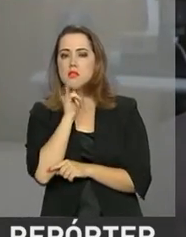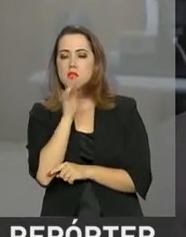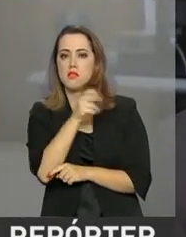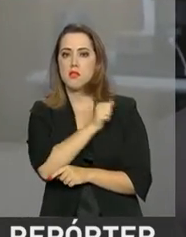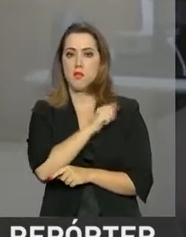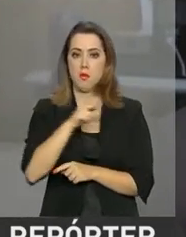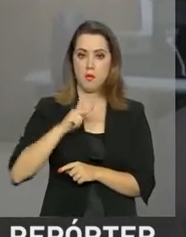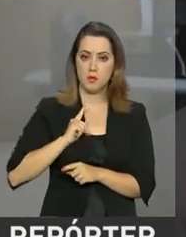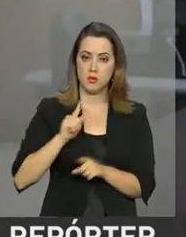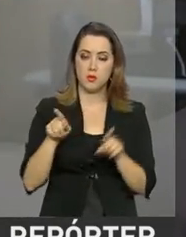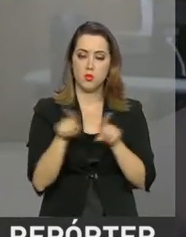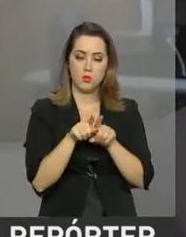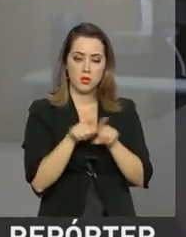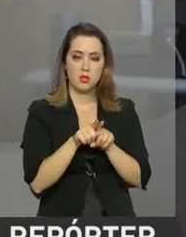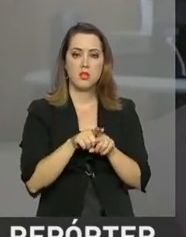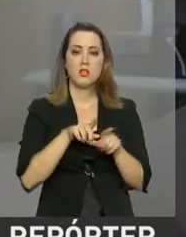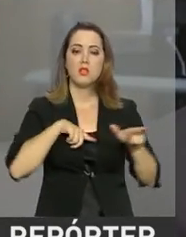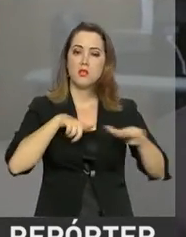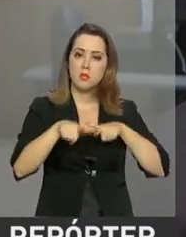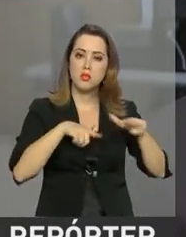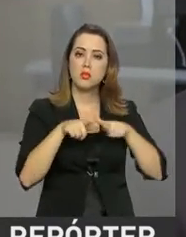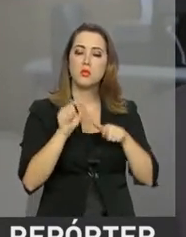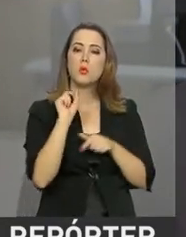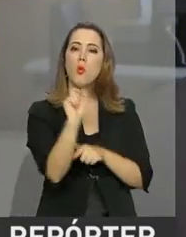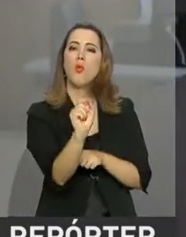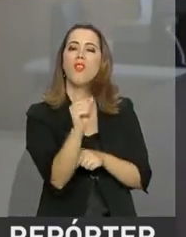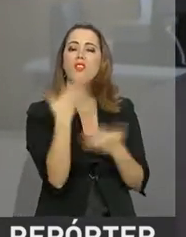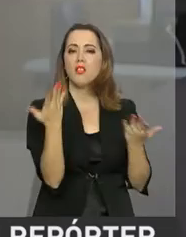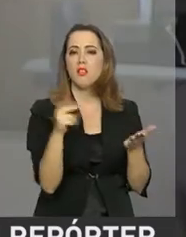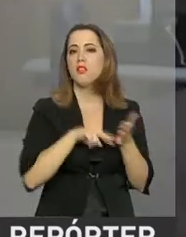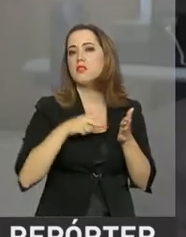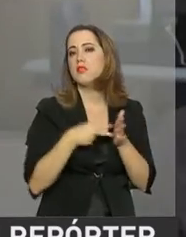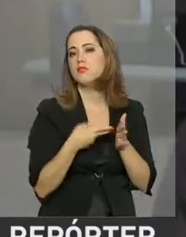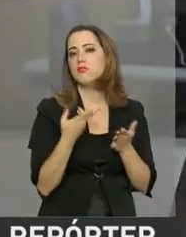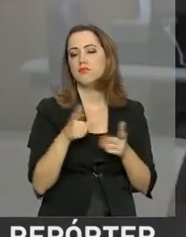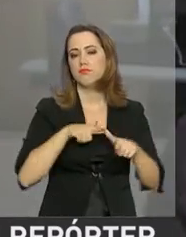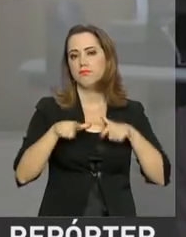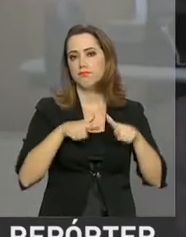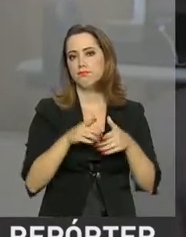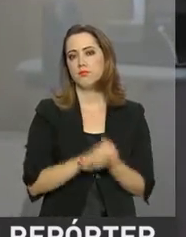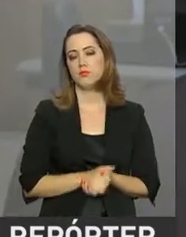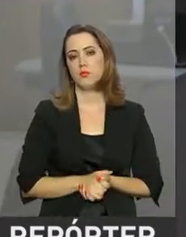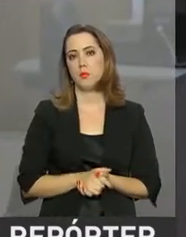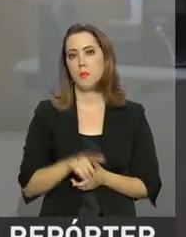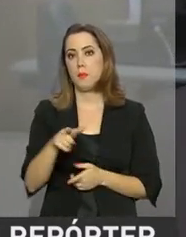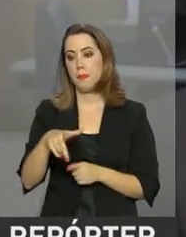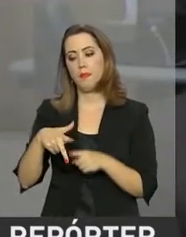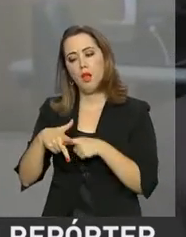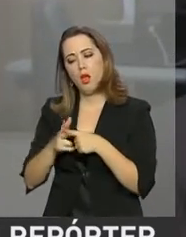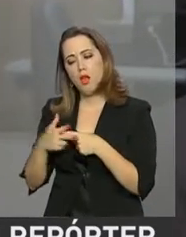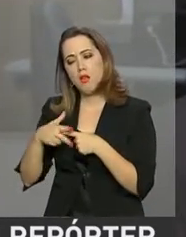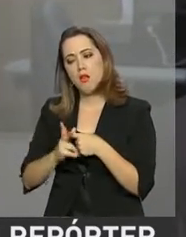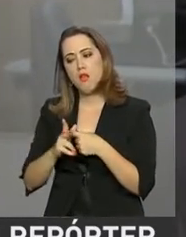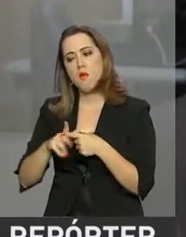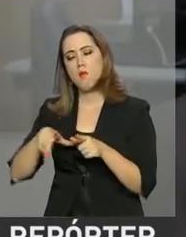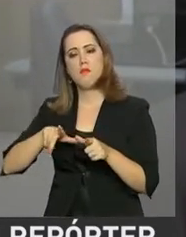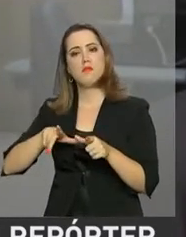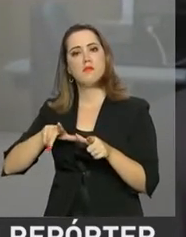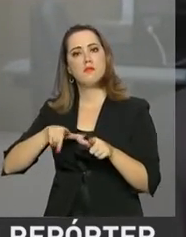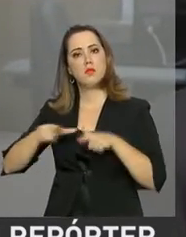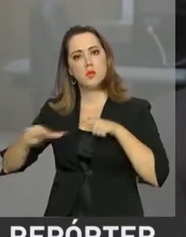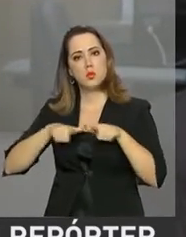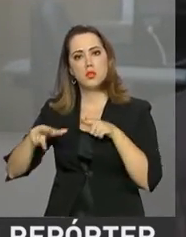trabalhista o que o governo federal entende pela reforma trabalhista a reforma trabalhista que eu chamo de